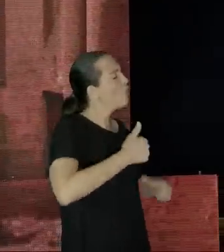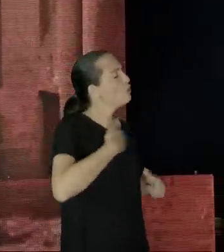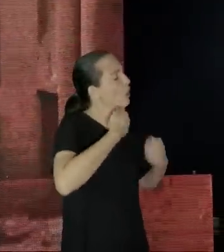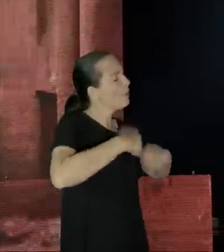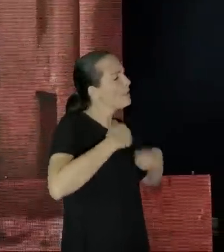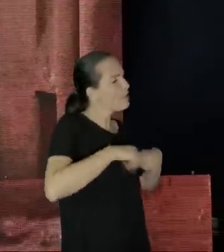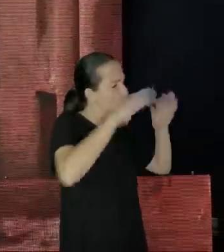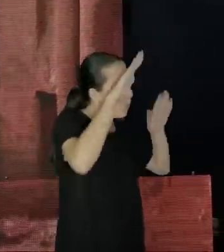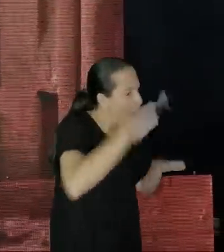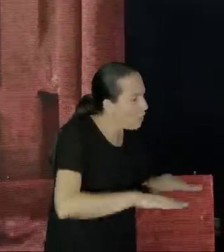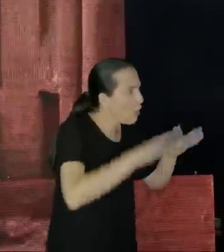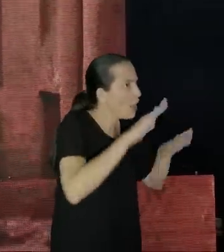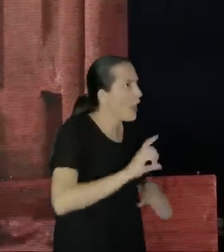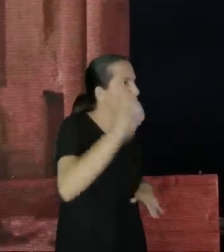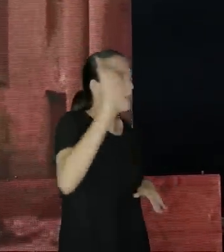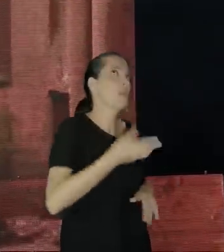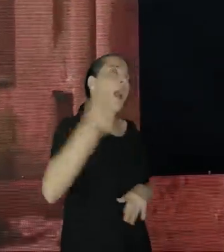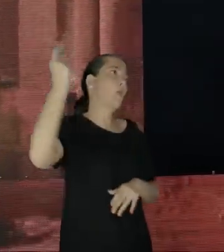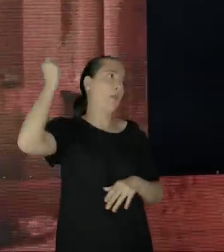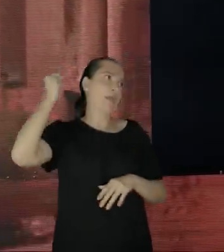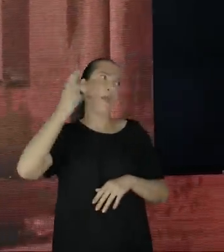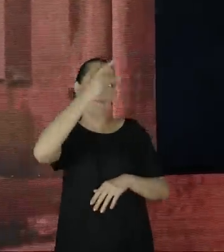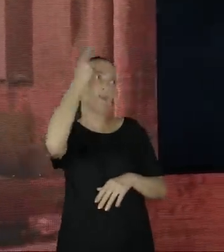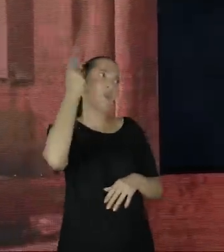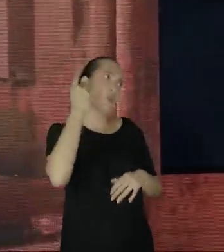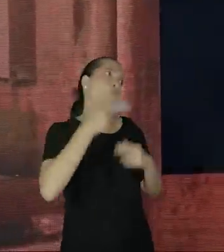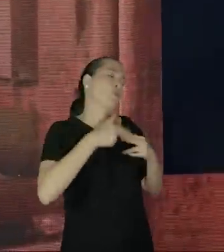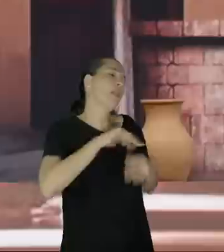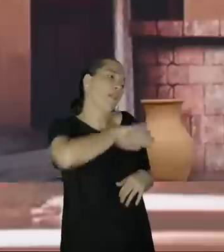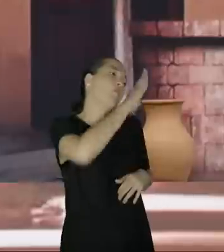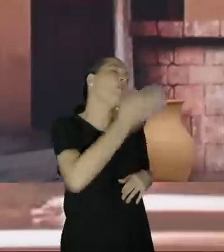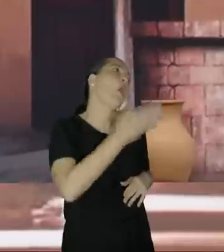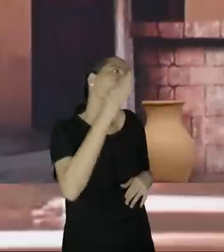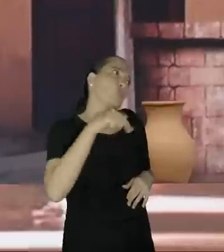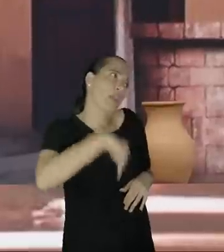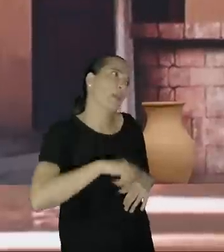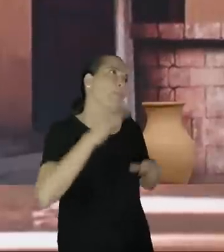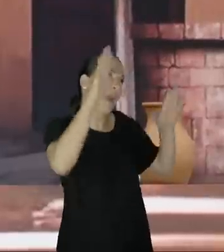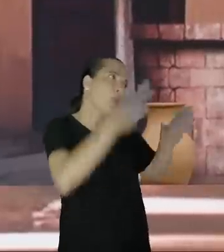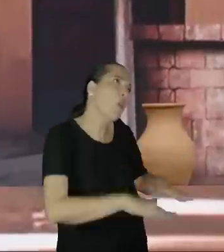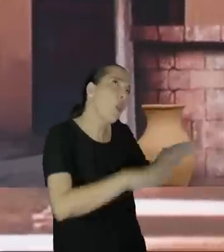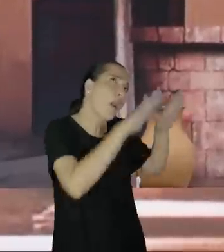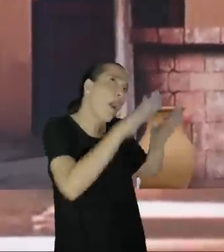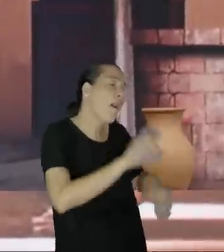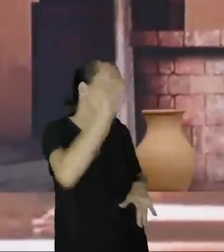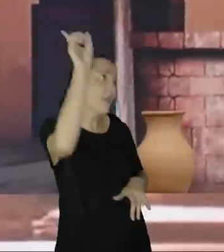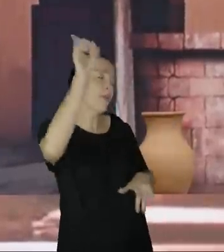Os nossos antepassados adoraram a Deus neste monte. Mulher.